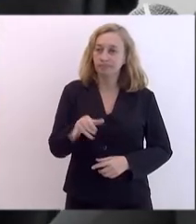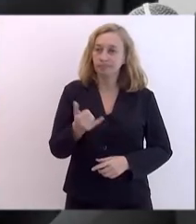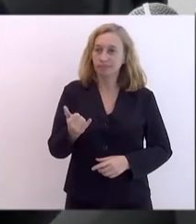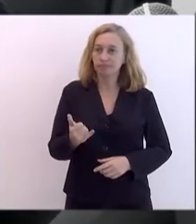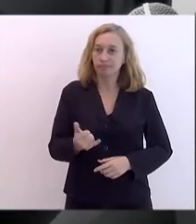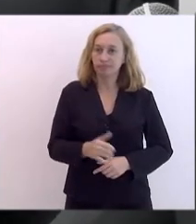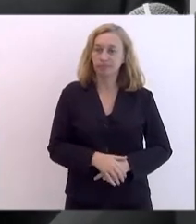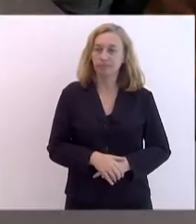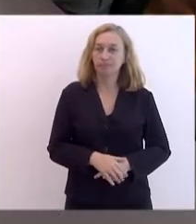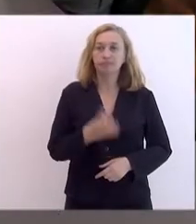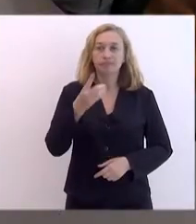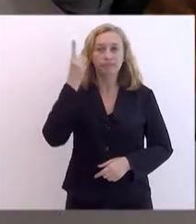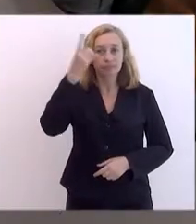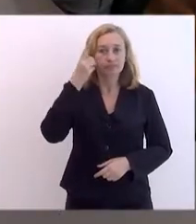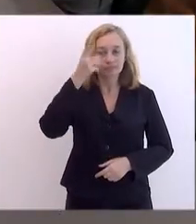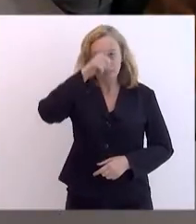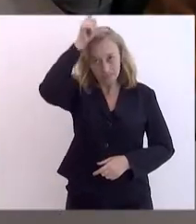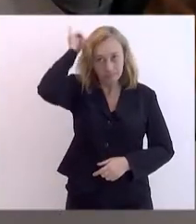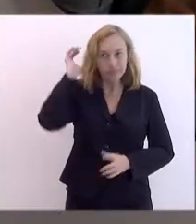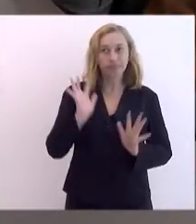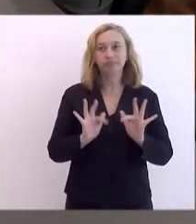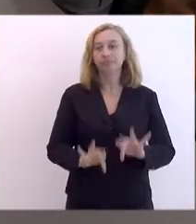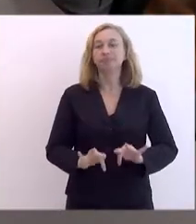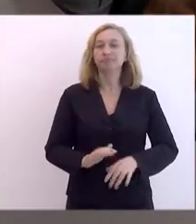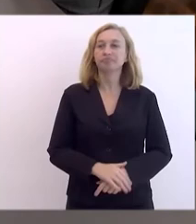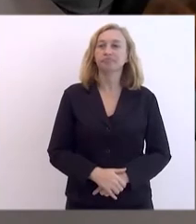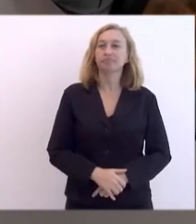Um abraço ao deputado Luiz Paulo para encerrar.